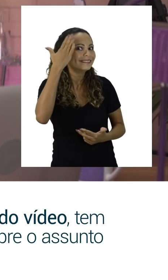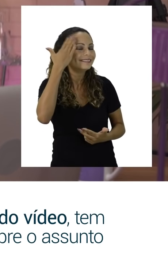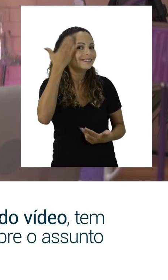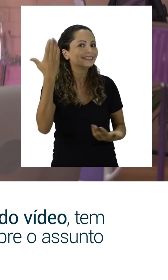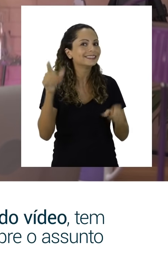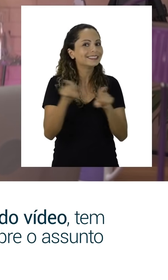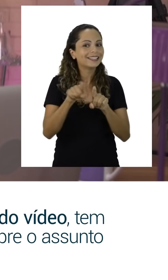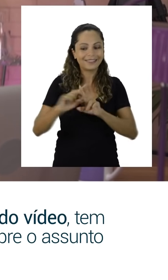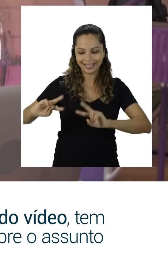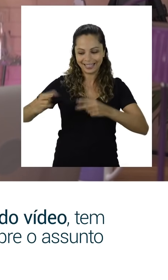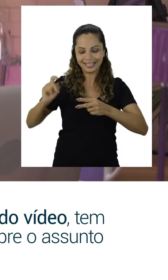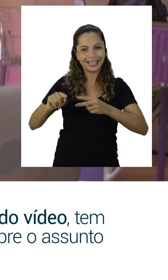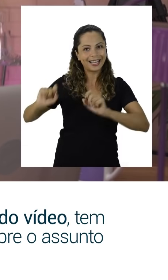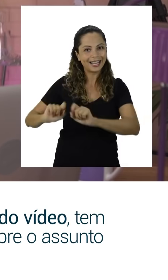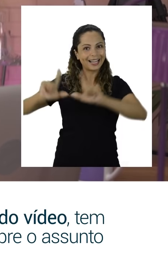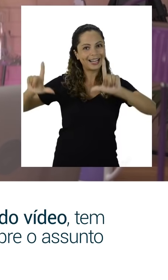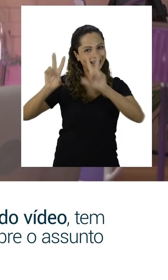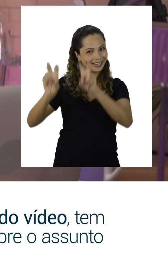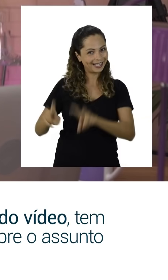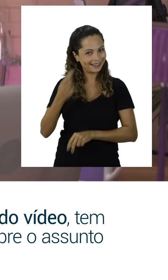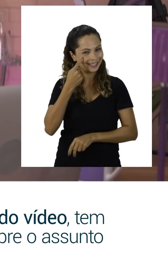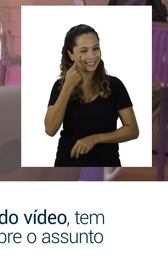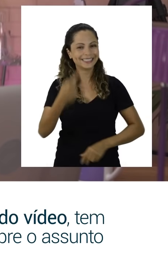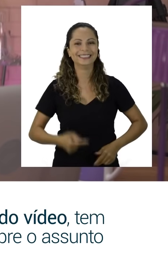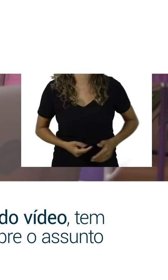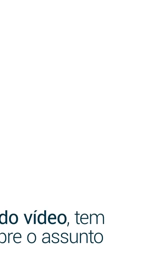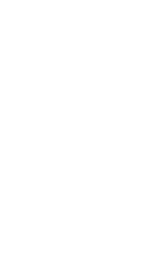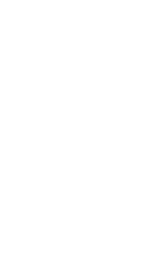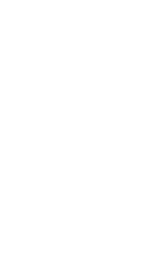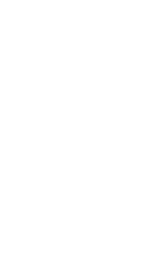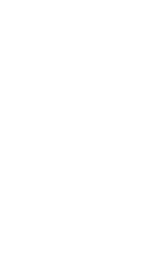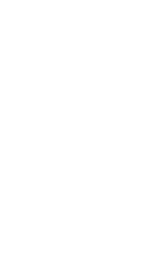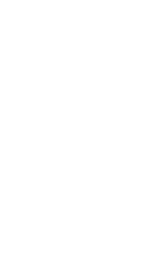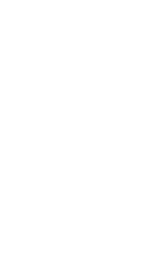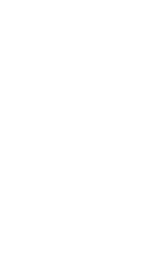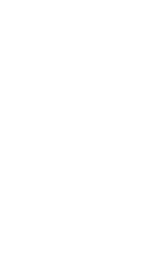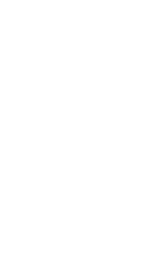do vídeo aqui tem vários links sobre o assunto. Não deixa de conferir.